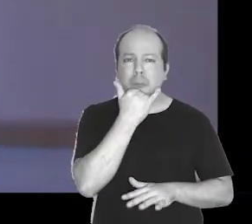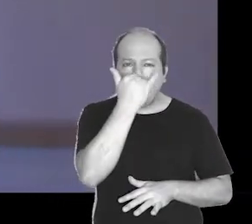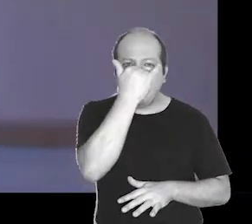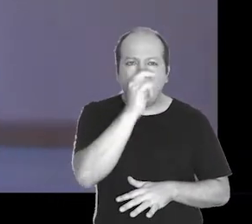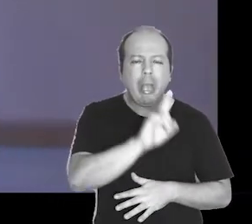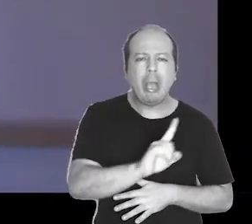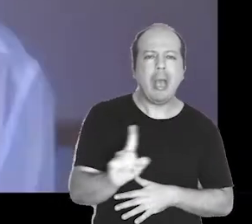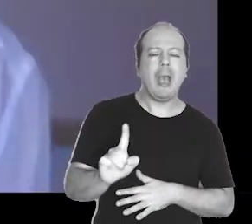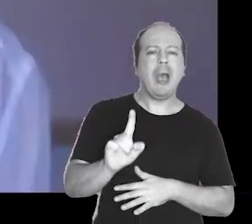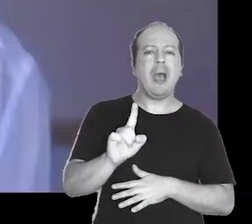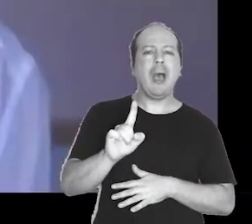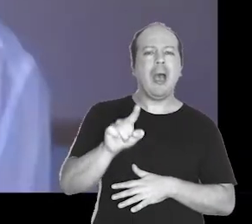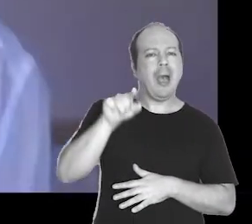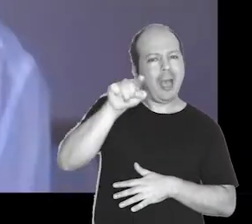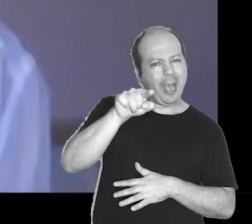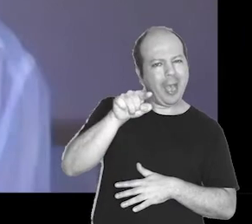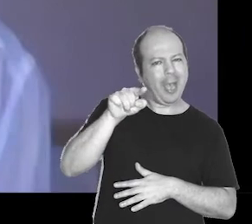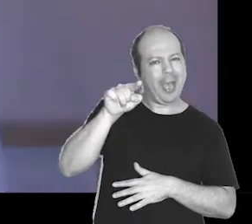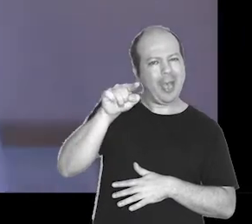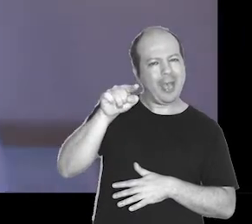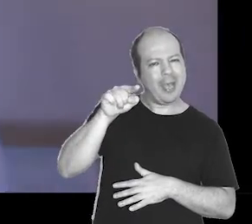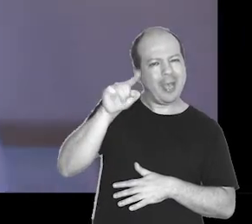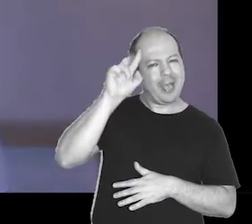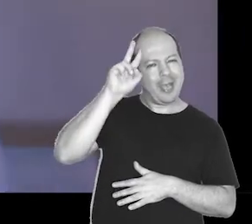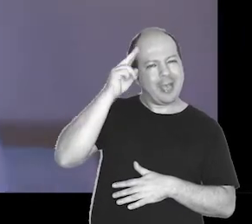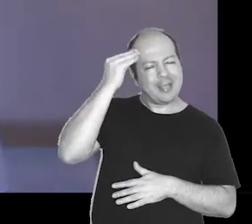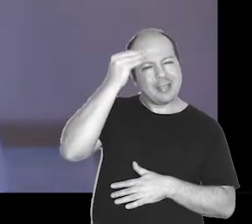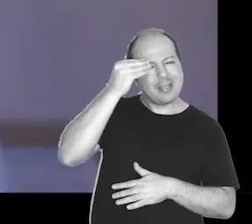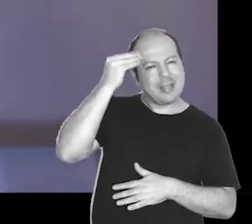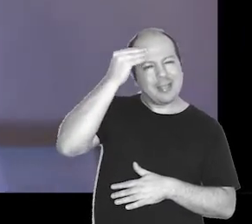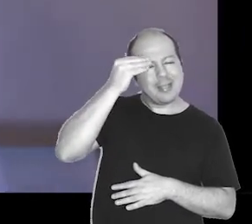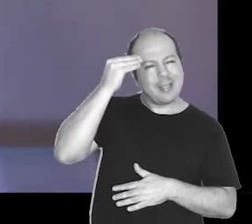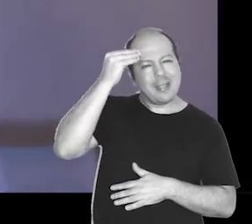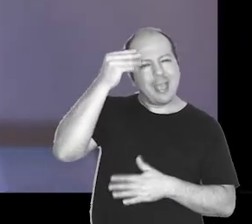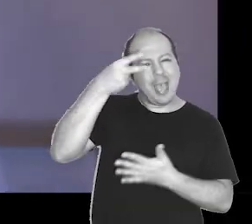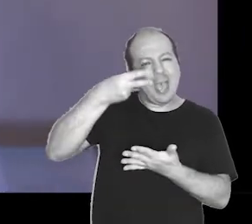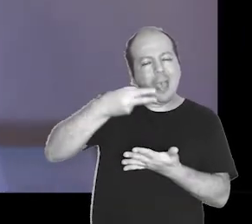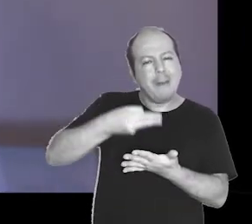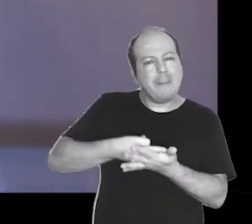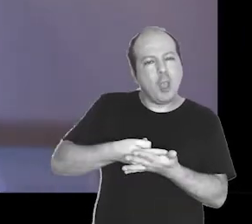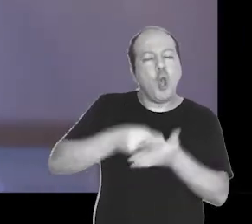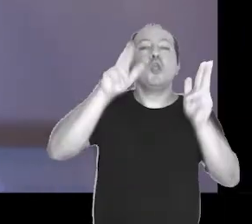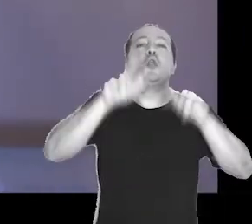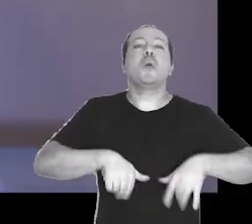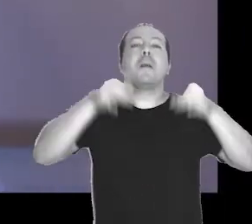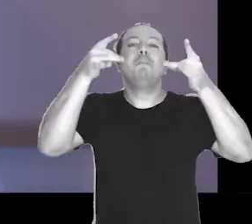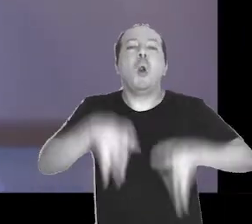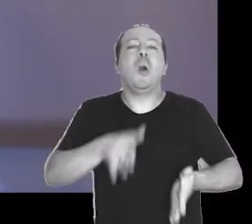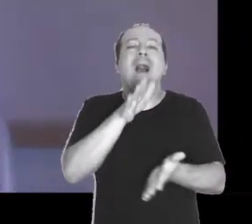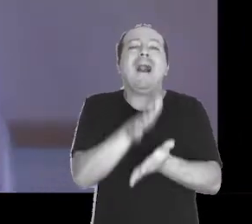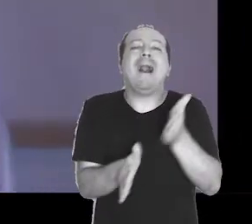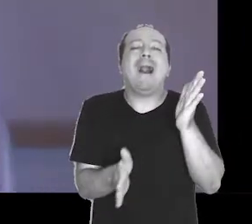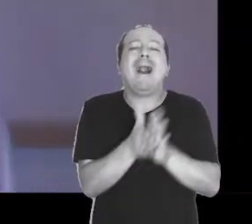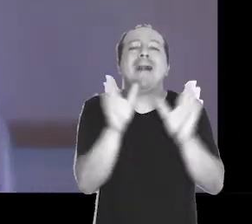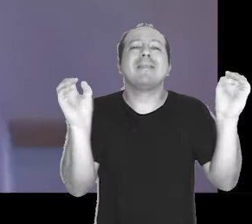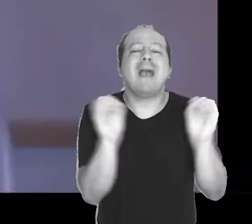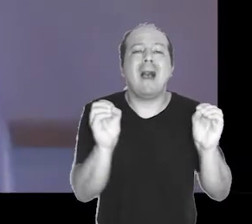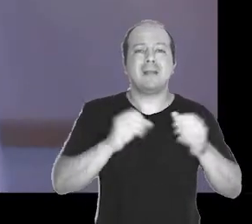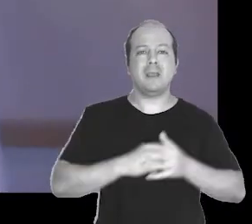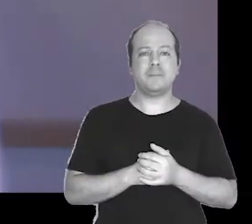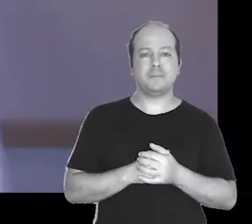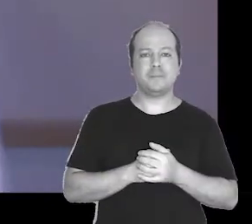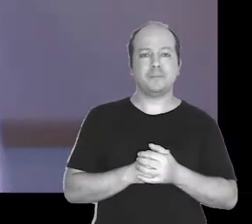queridos terapeutas. Nunca renunciamos a nada, nem ao